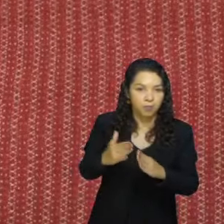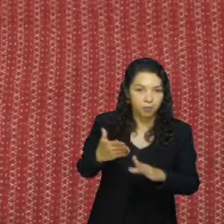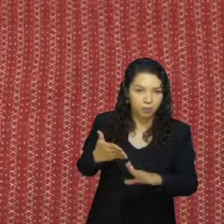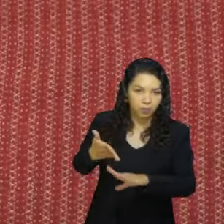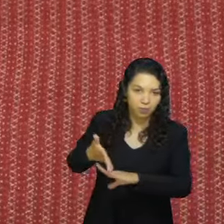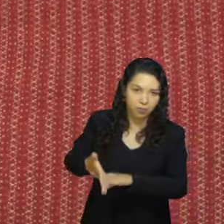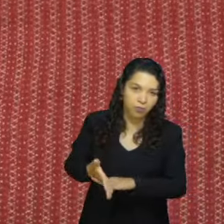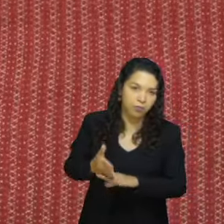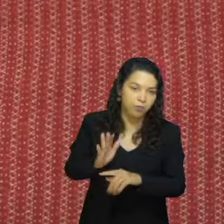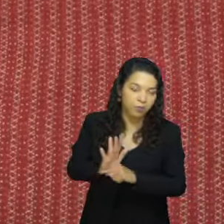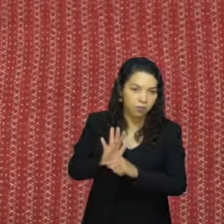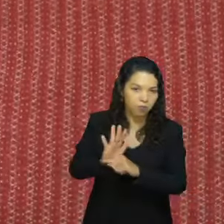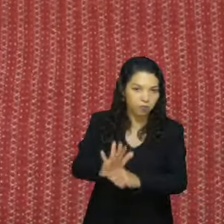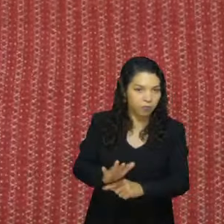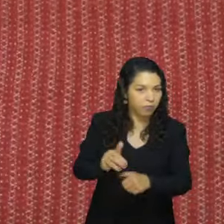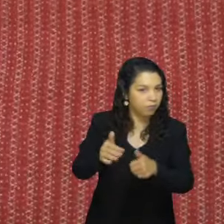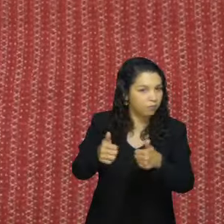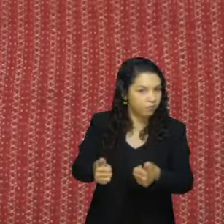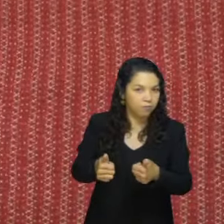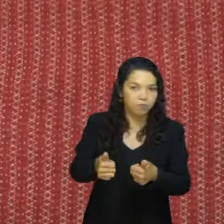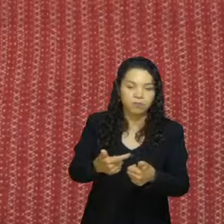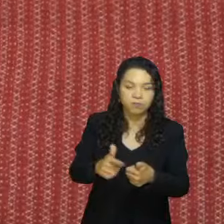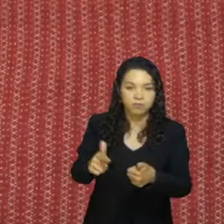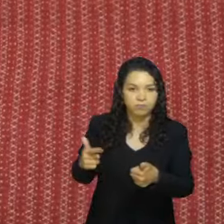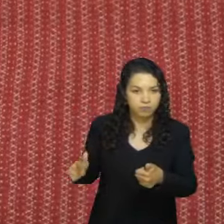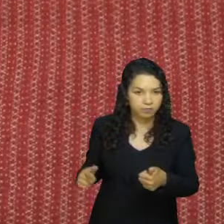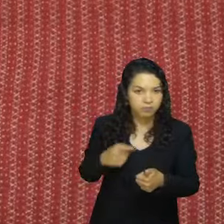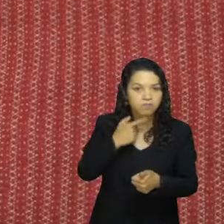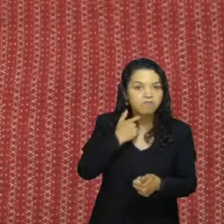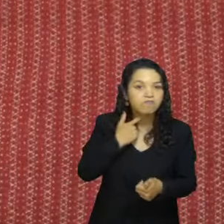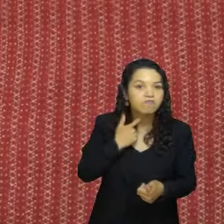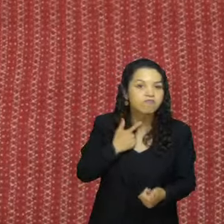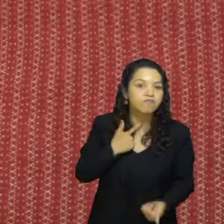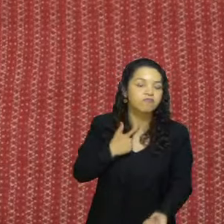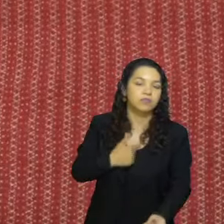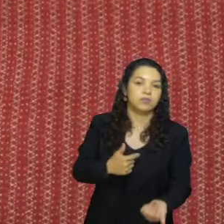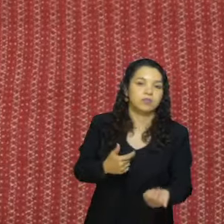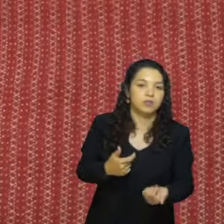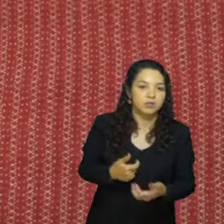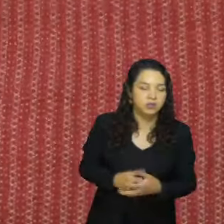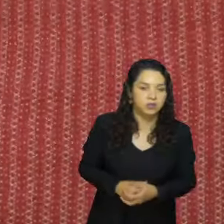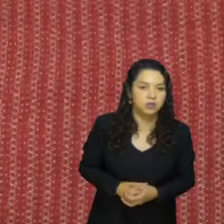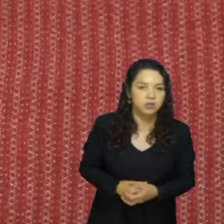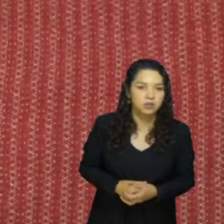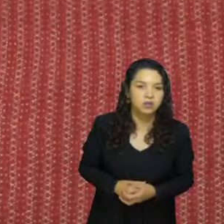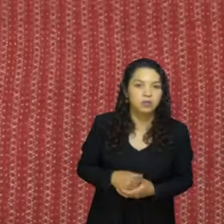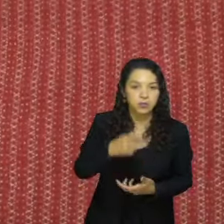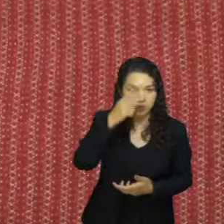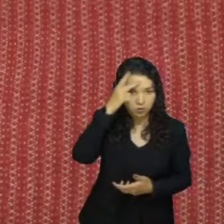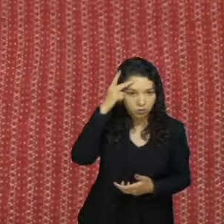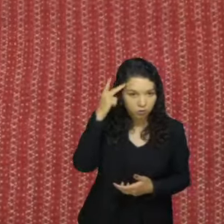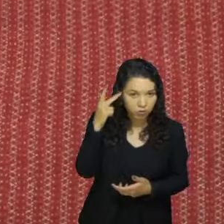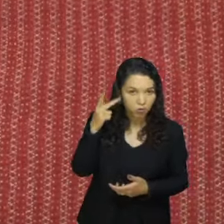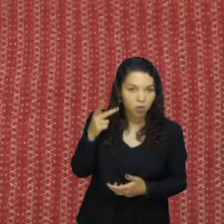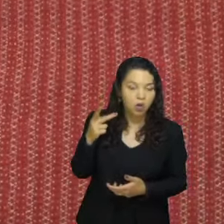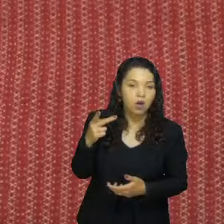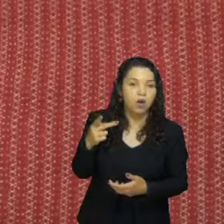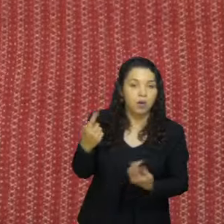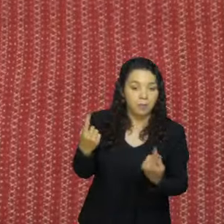traz benefício algum o vício em apostas. É um vício. E quem joga precisa ser tratado, esse